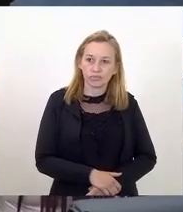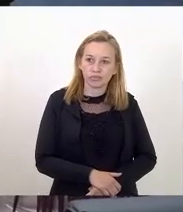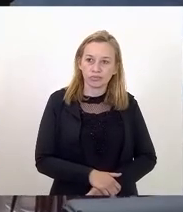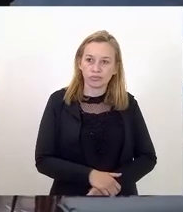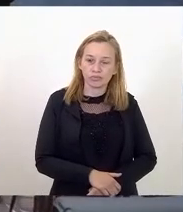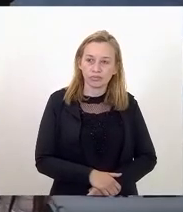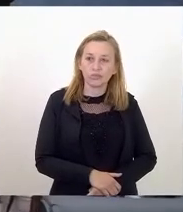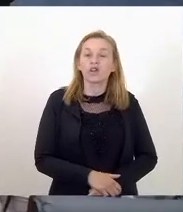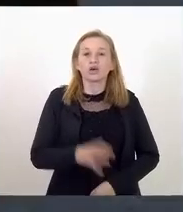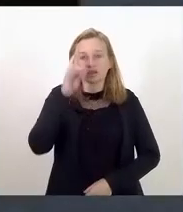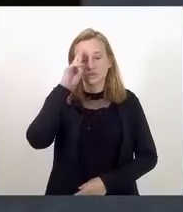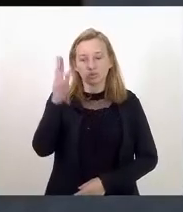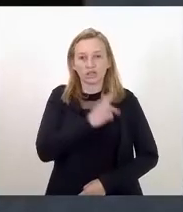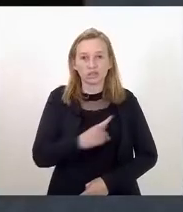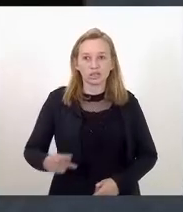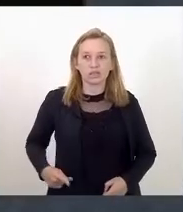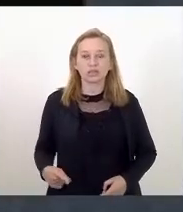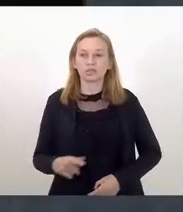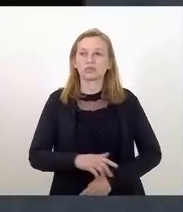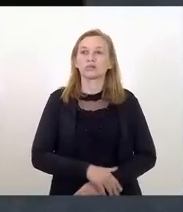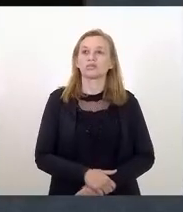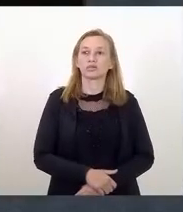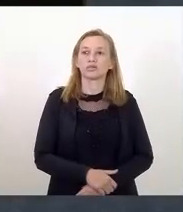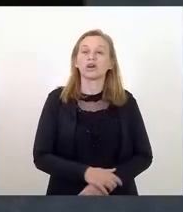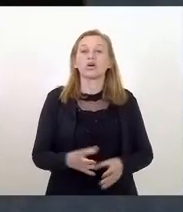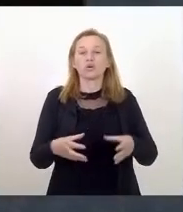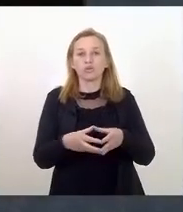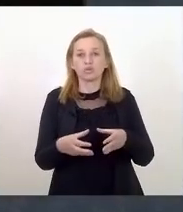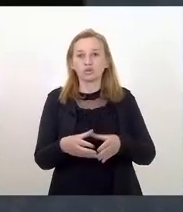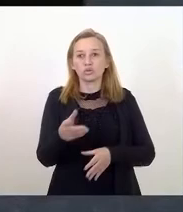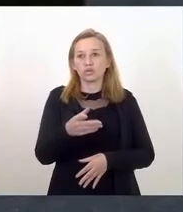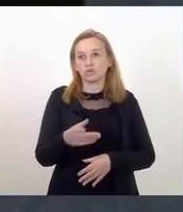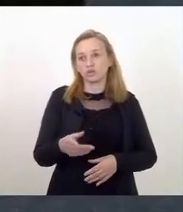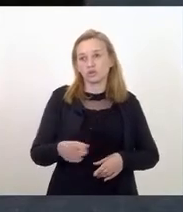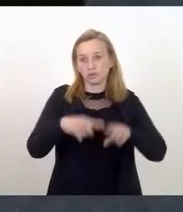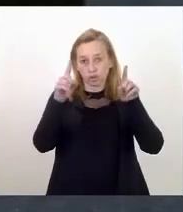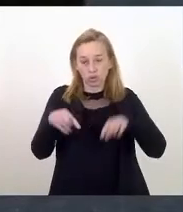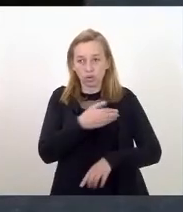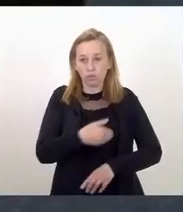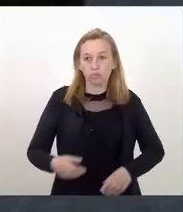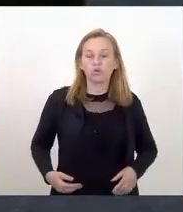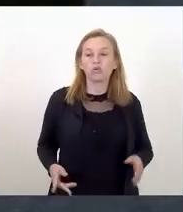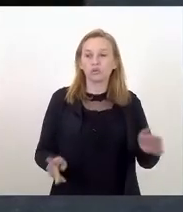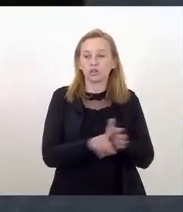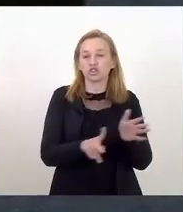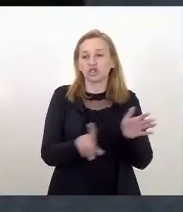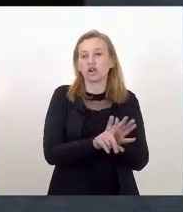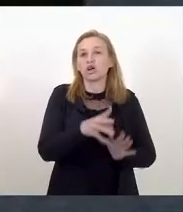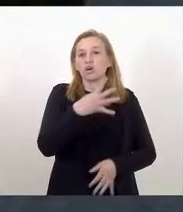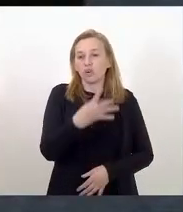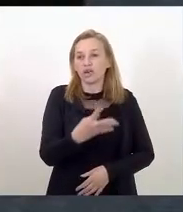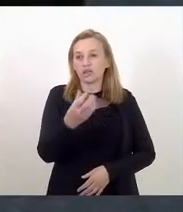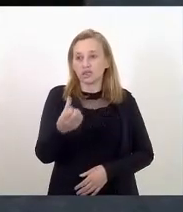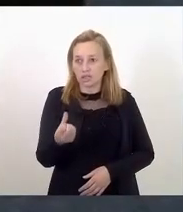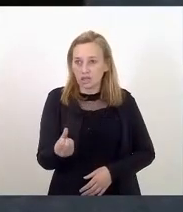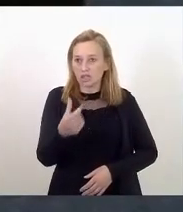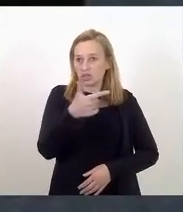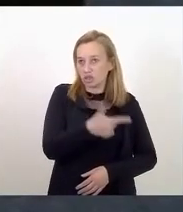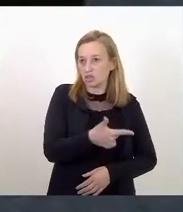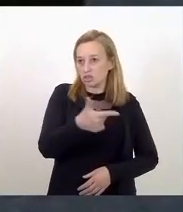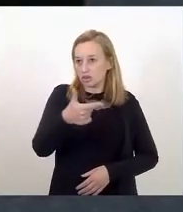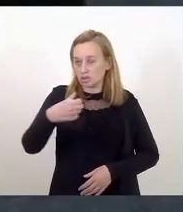Sr. Presidente, parecer da Comissão de Servidores Públicos ao projeto de lei 4619-2020...